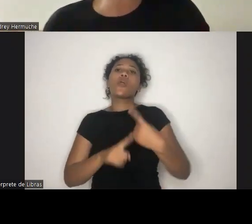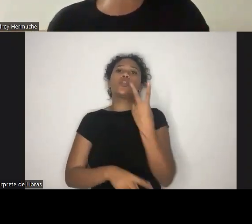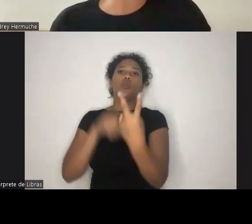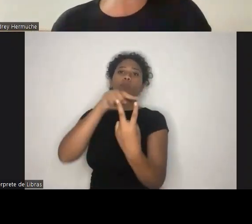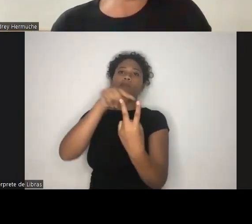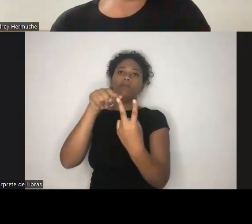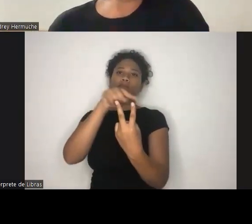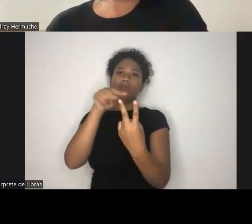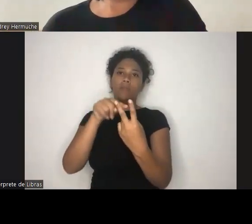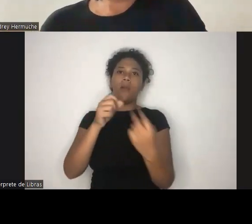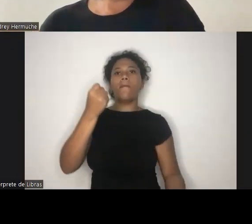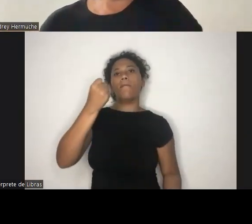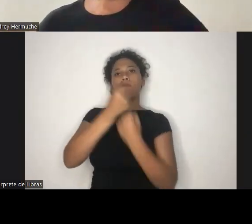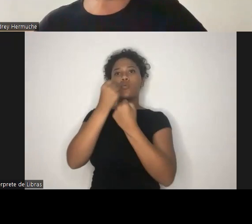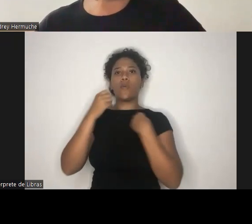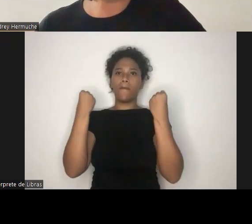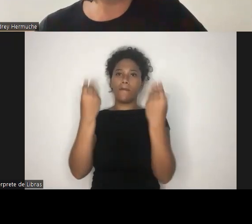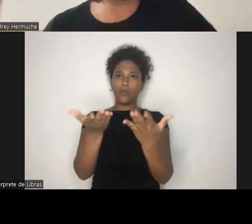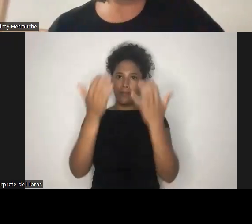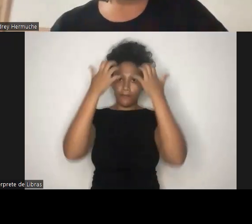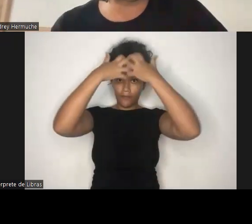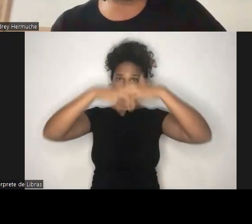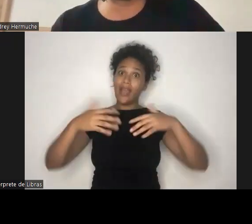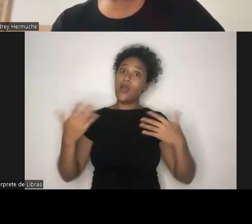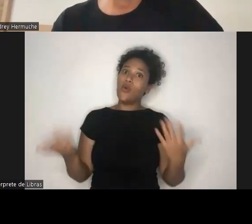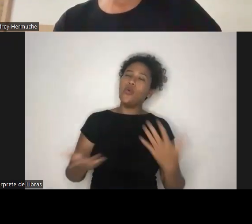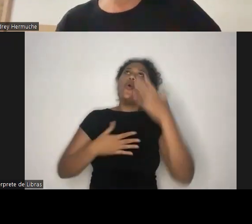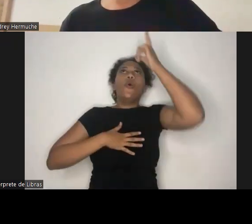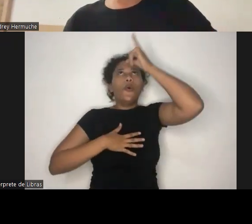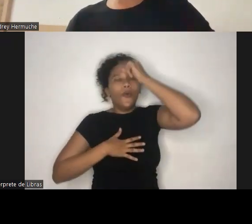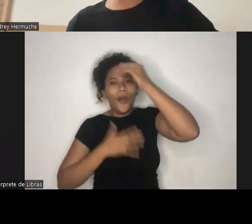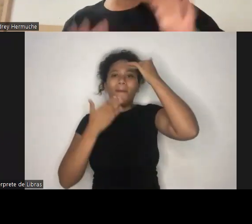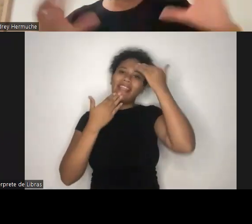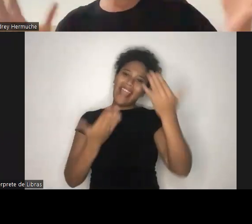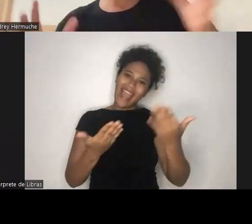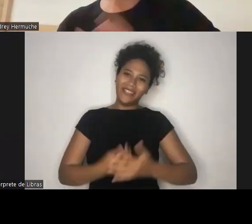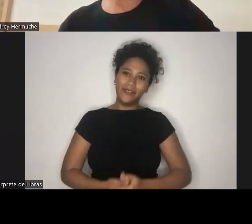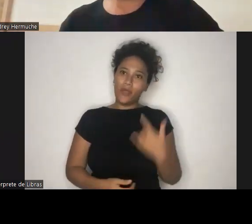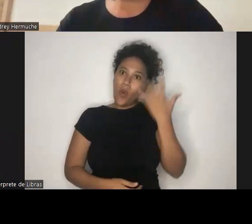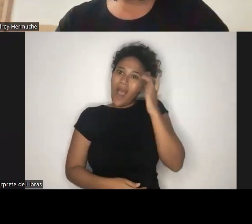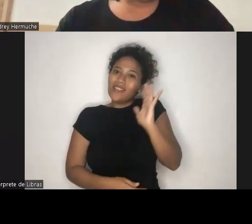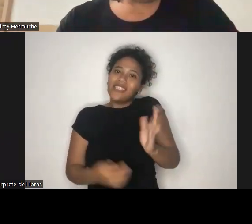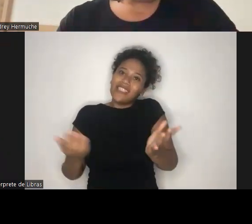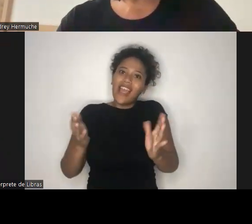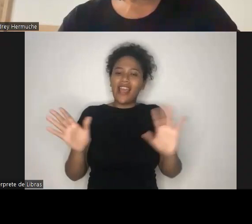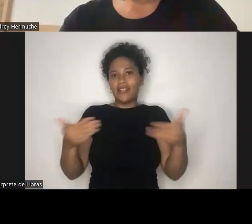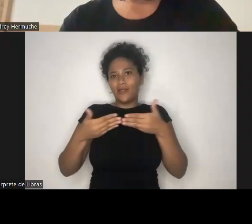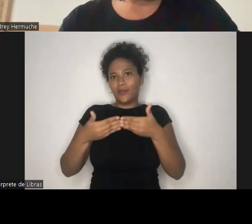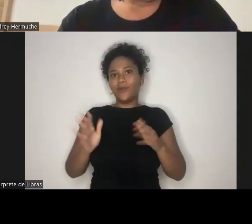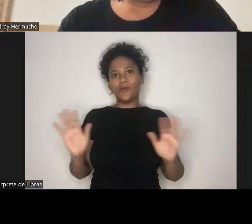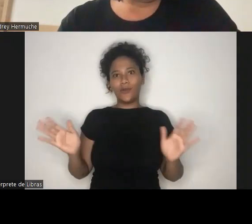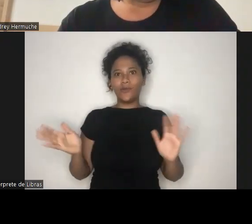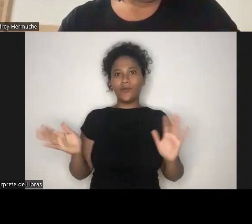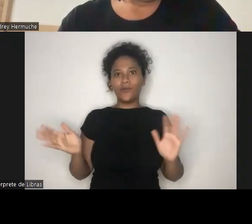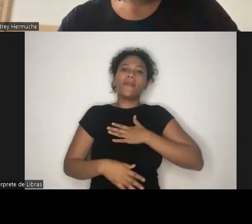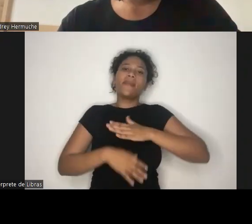nessa reflexão e aqui obrigado eu acho que era esse a